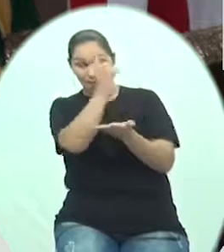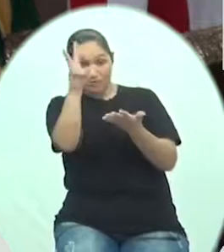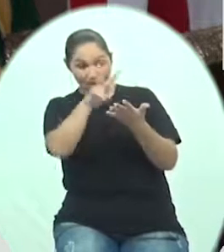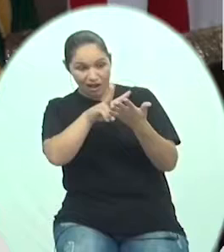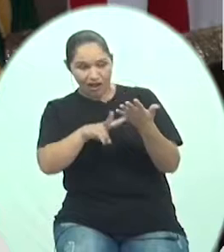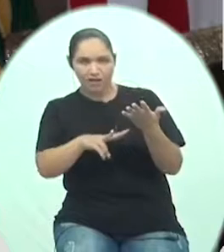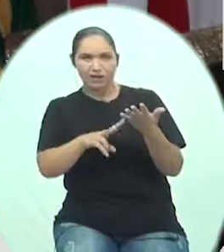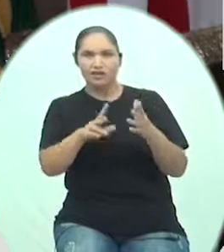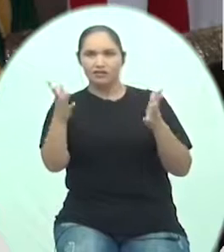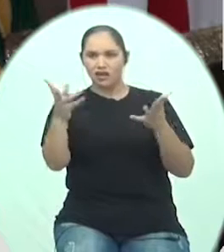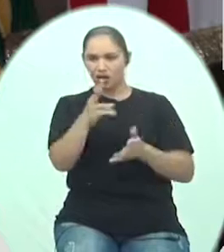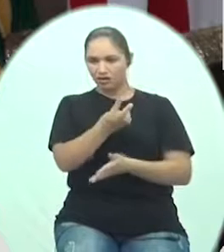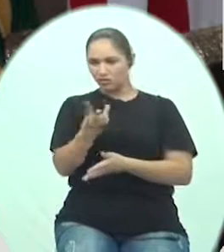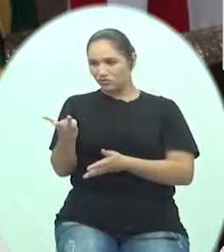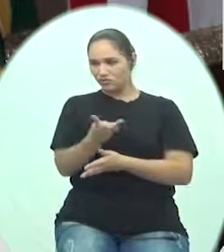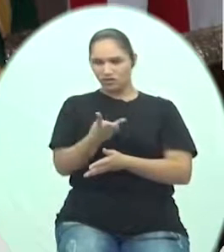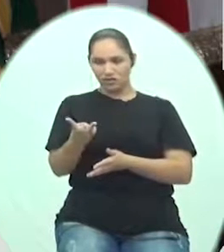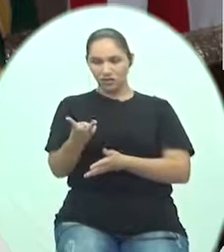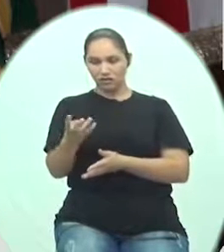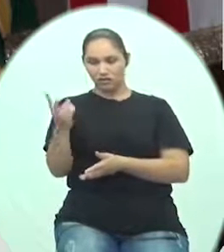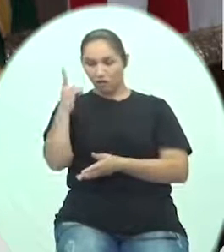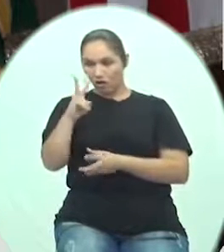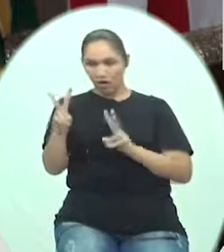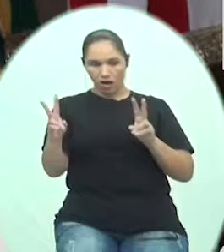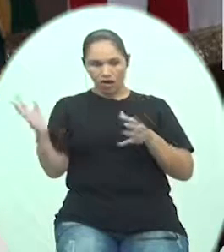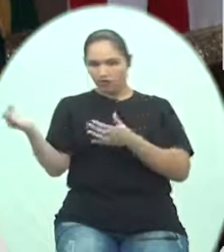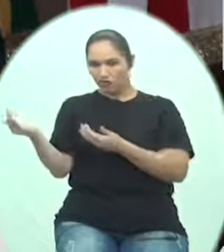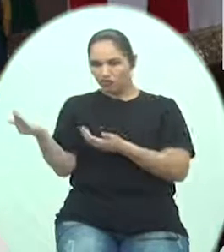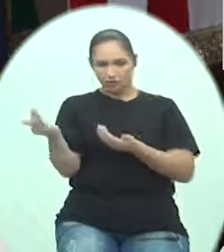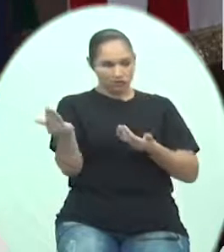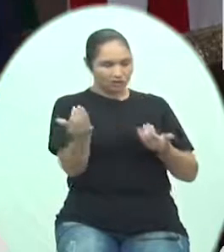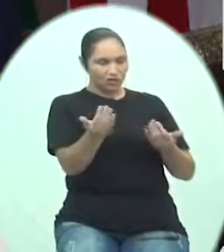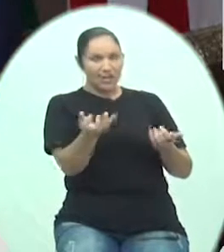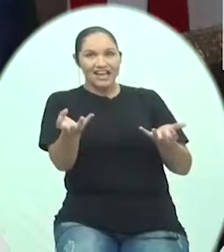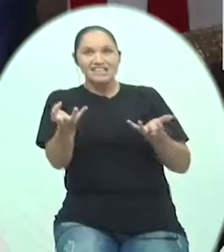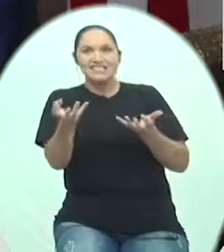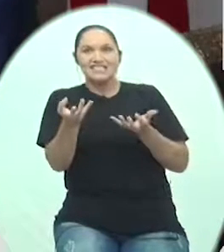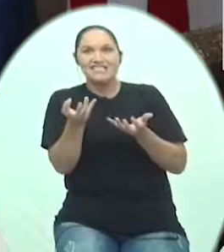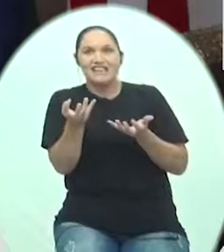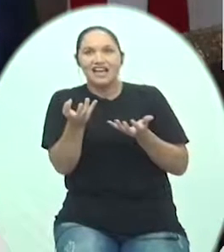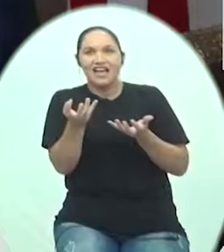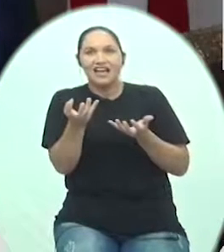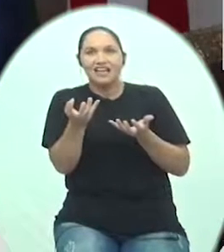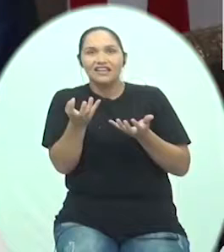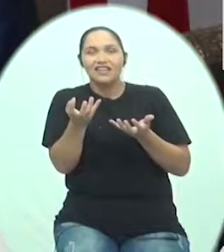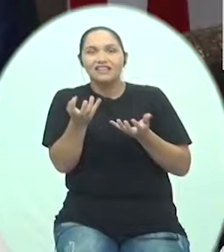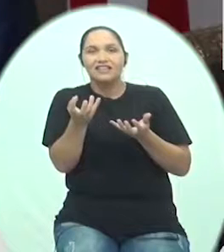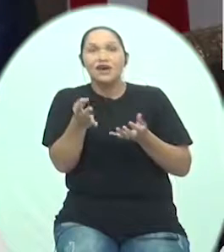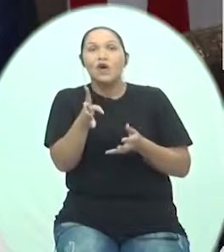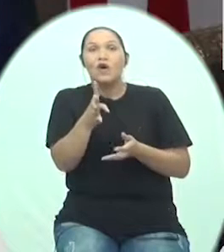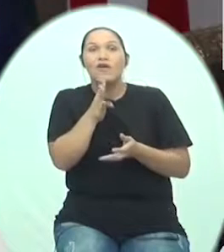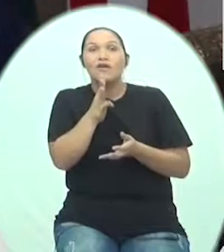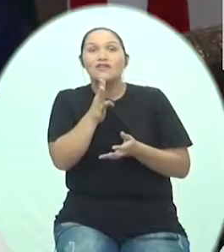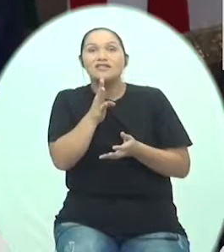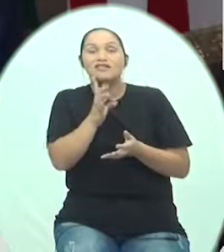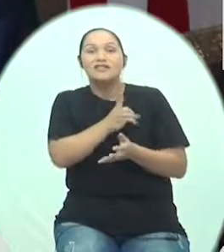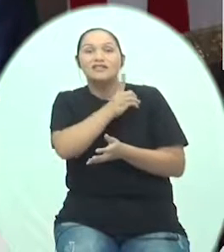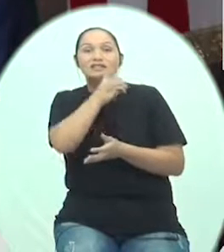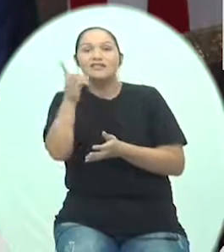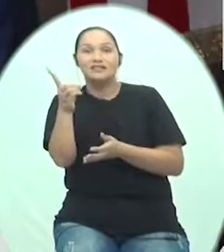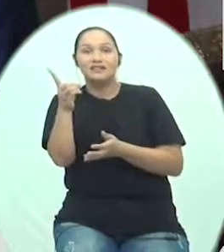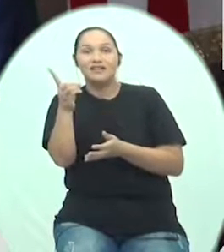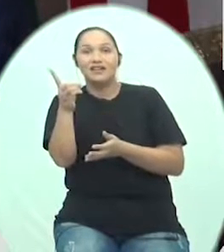superlotados de jovens interessados pelas coisas de Deus pelas coisas